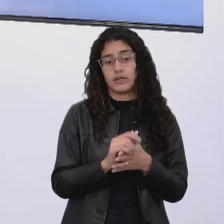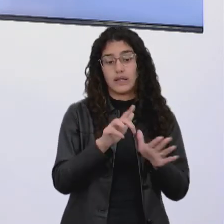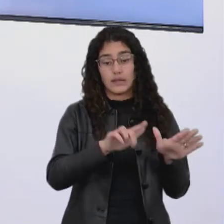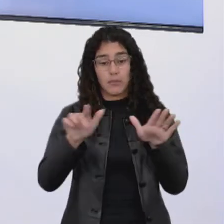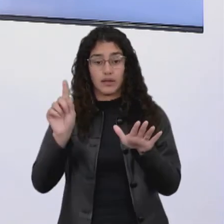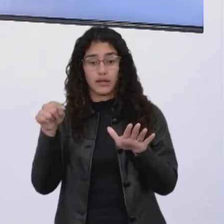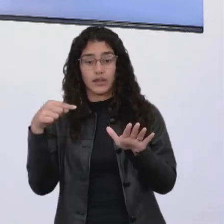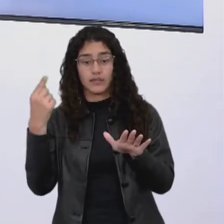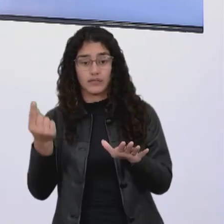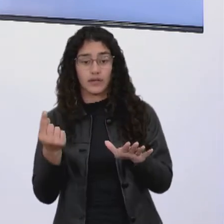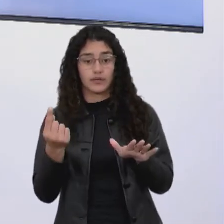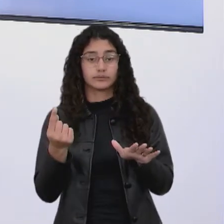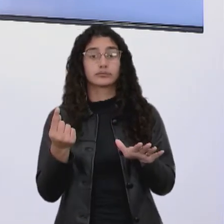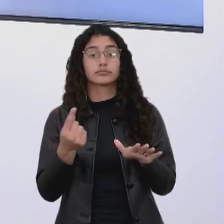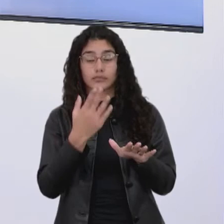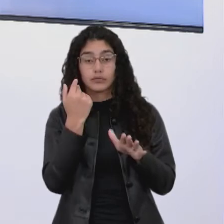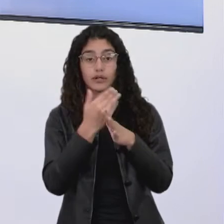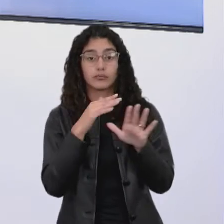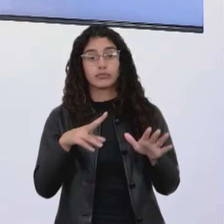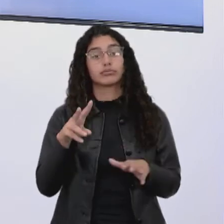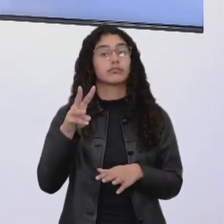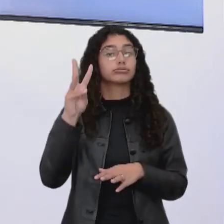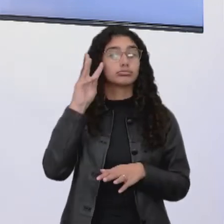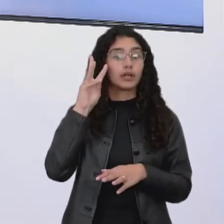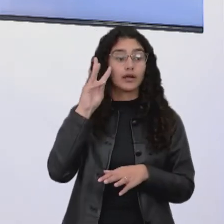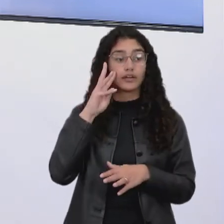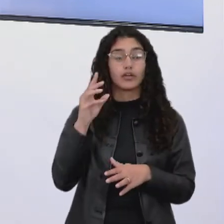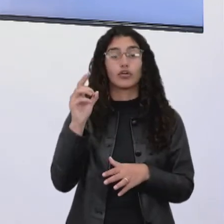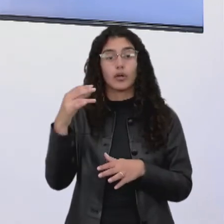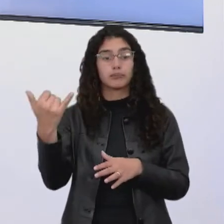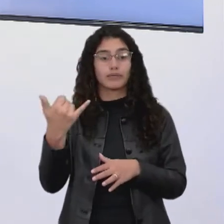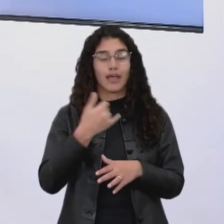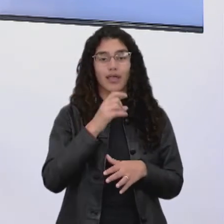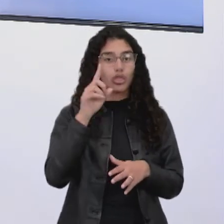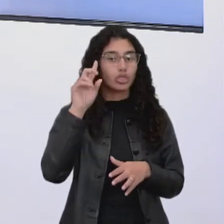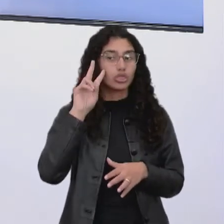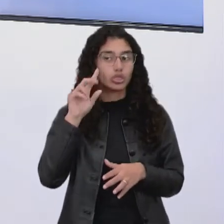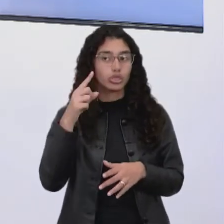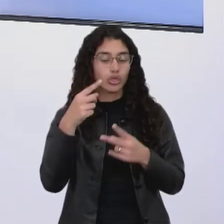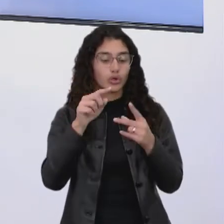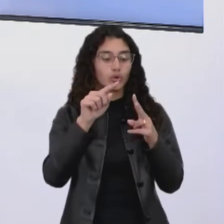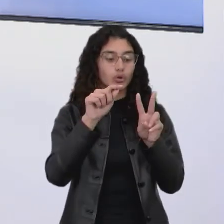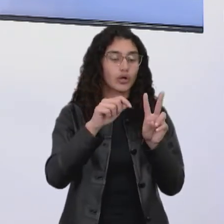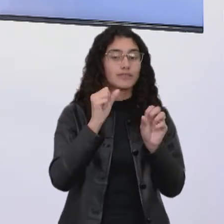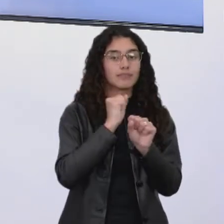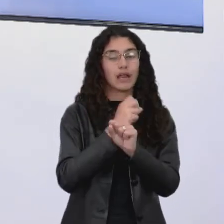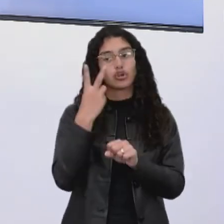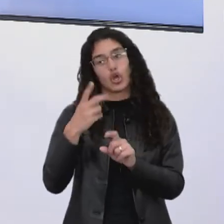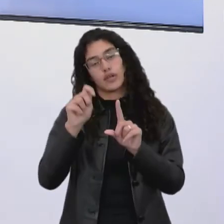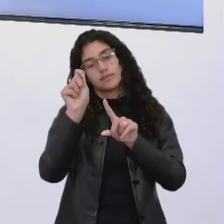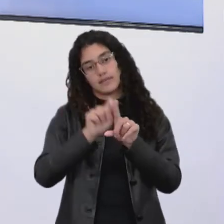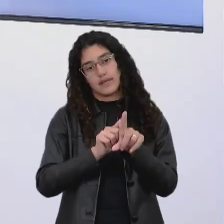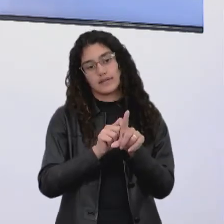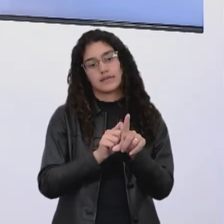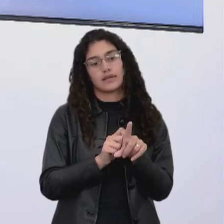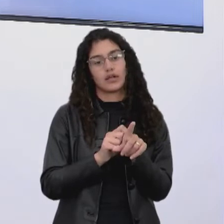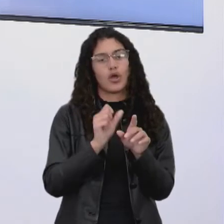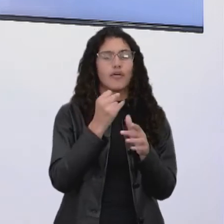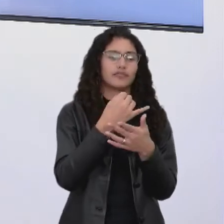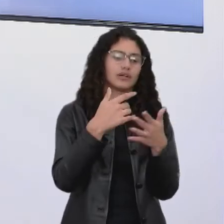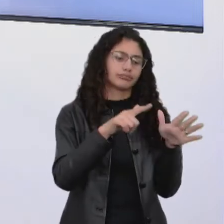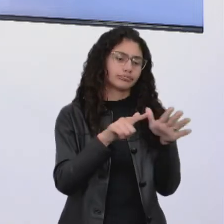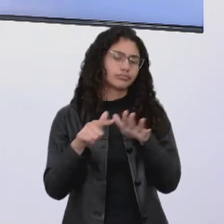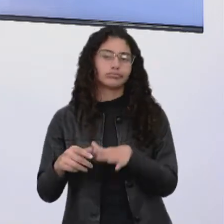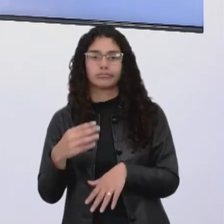Semana que vem meu alimento acaba na terça. Aí eles só me entregam daqui 2 meses. E aí eu fico, sei lá quantas semanas sem